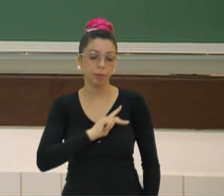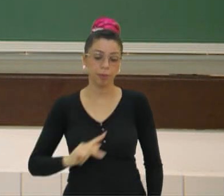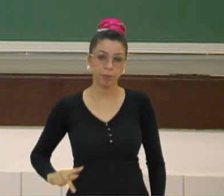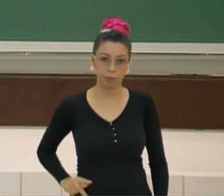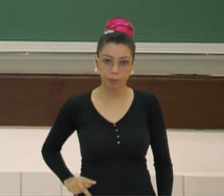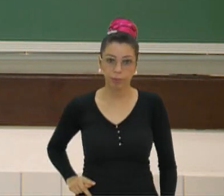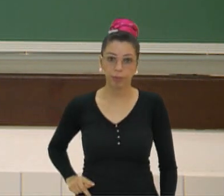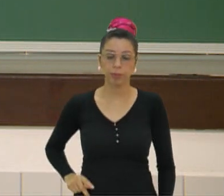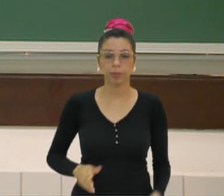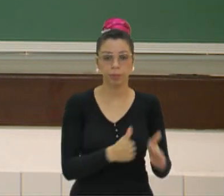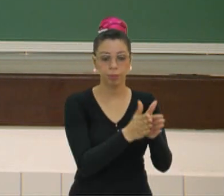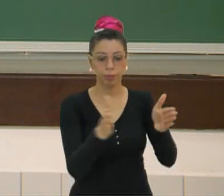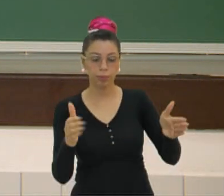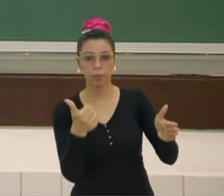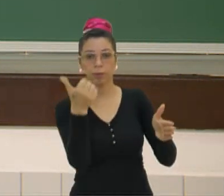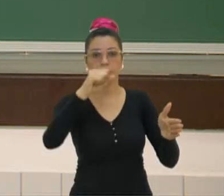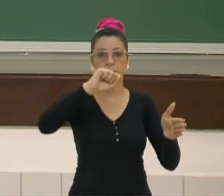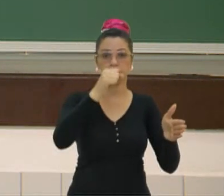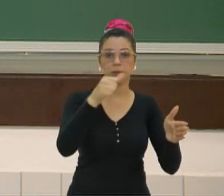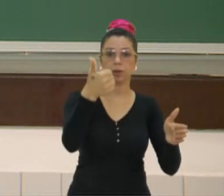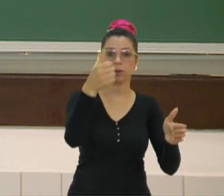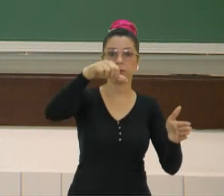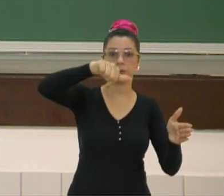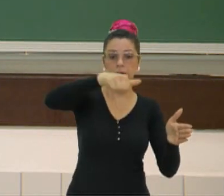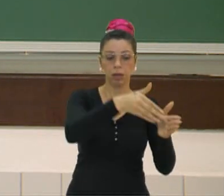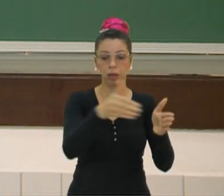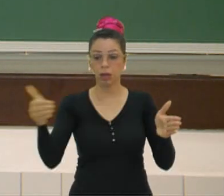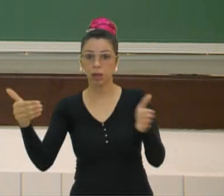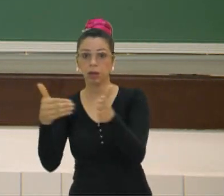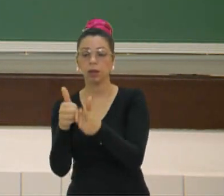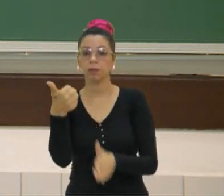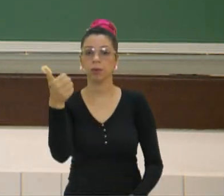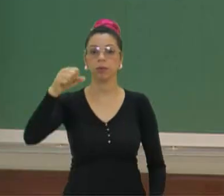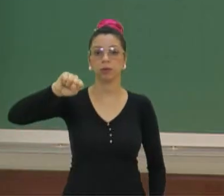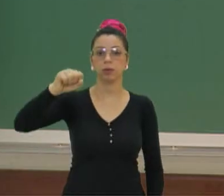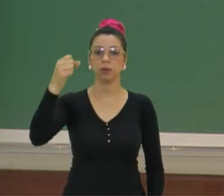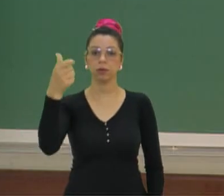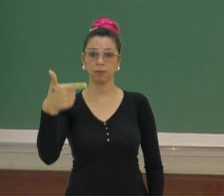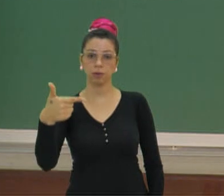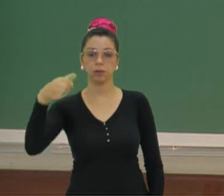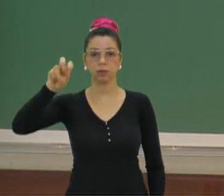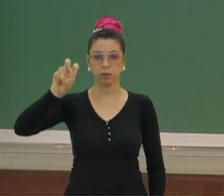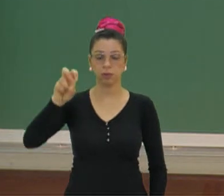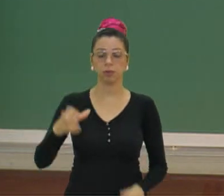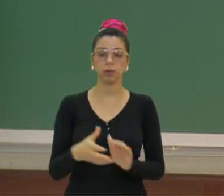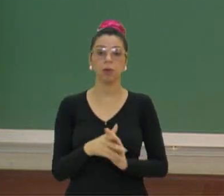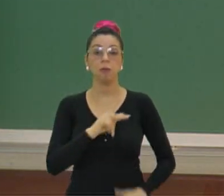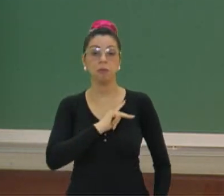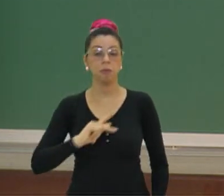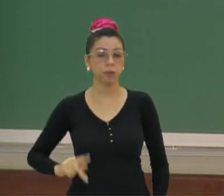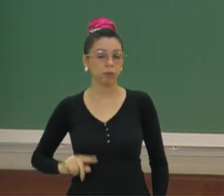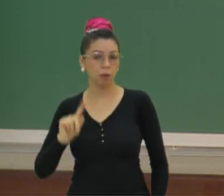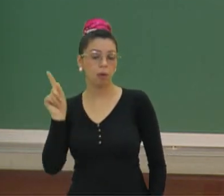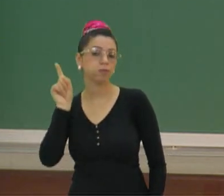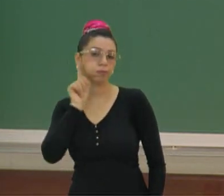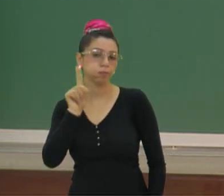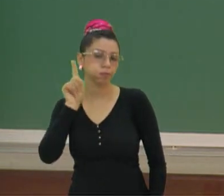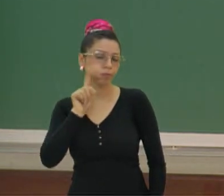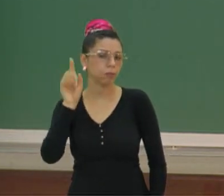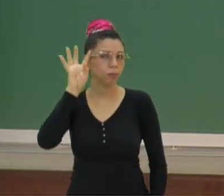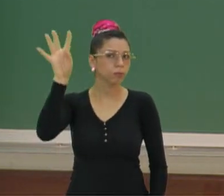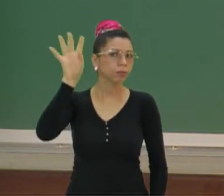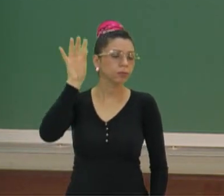de 1817 a 1825. Bem, o presidente Monroe, na verdade, estava pensando